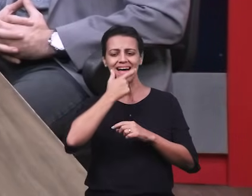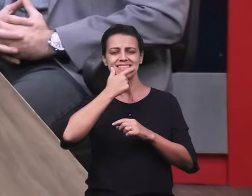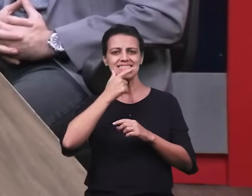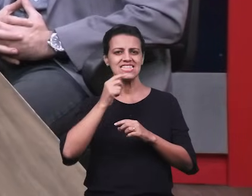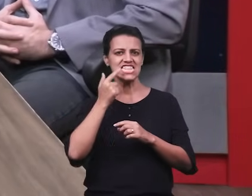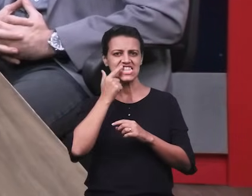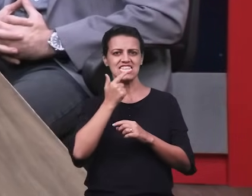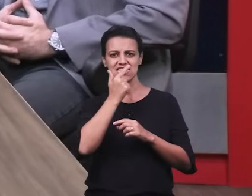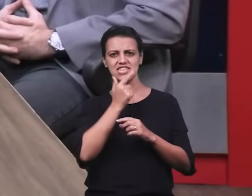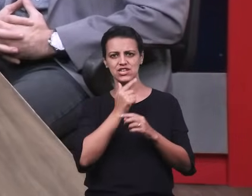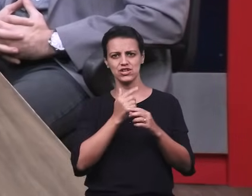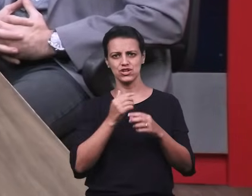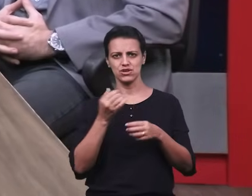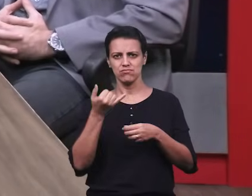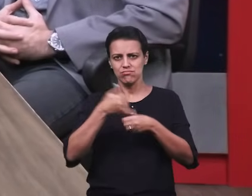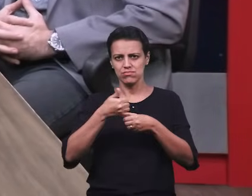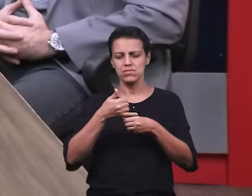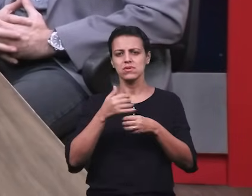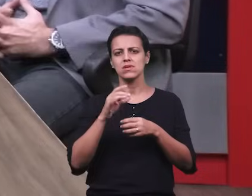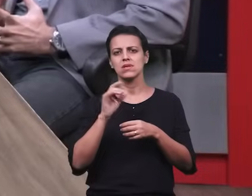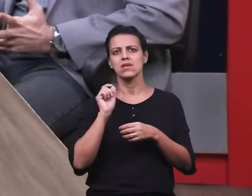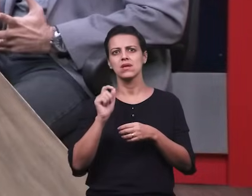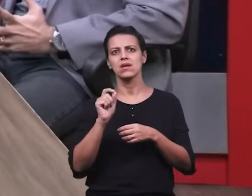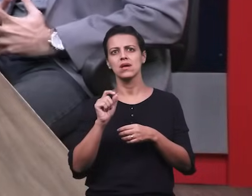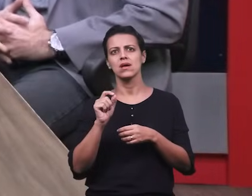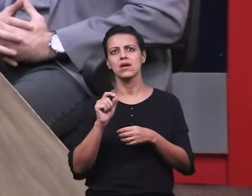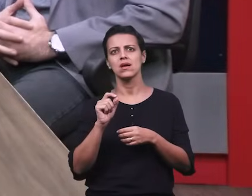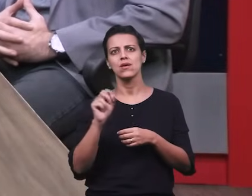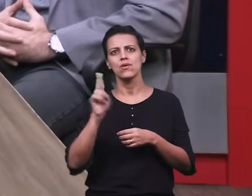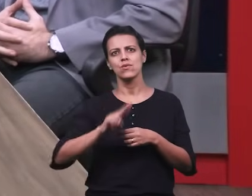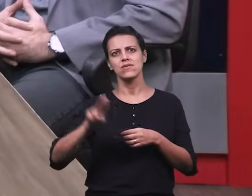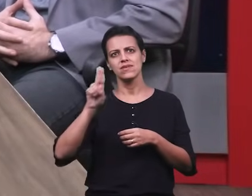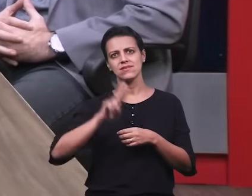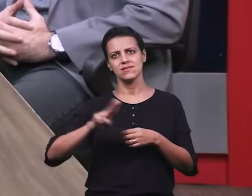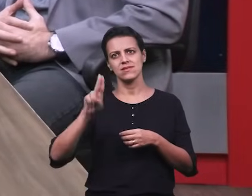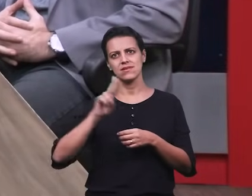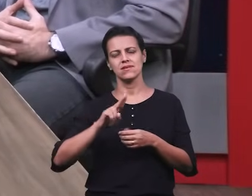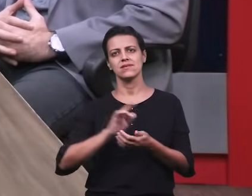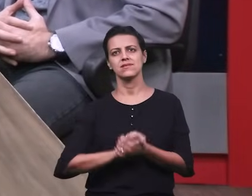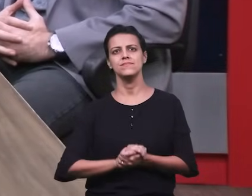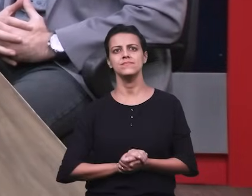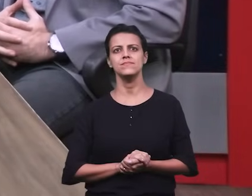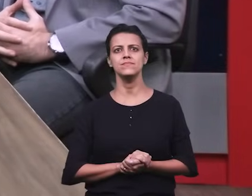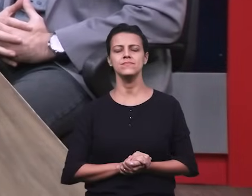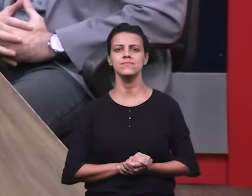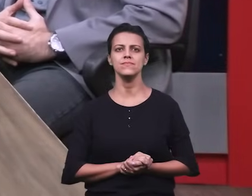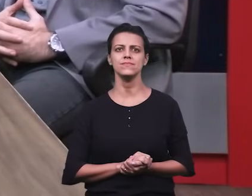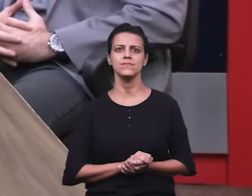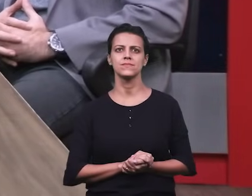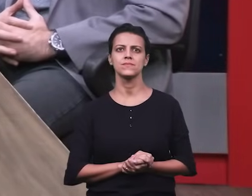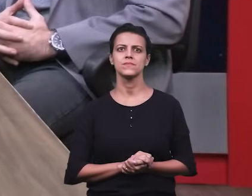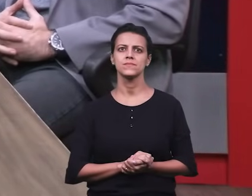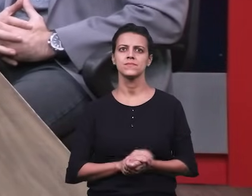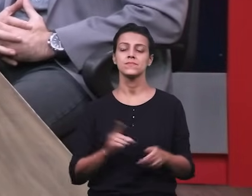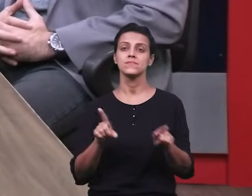implantodontia pela Université de Geneve, é assim que se pronuncia, pastor? Sim. Amém, tá